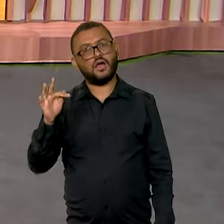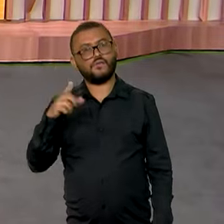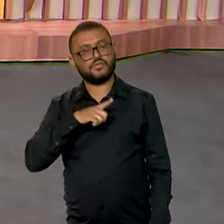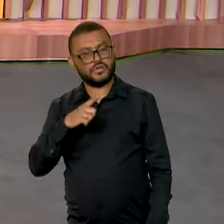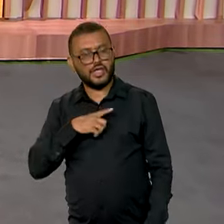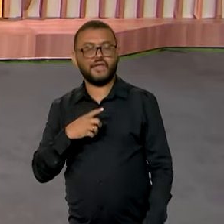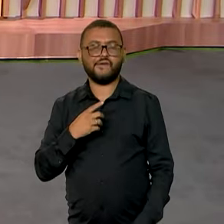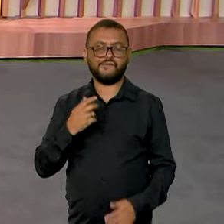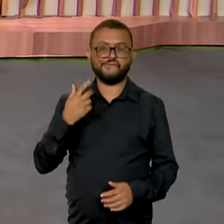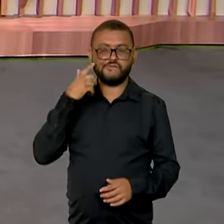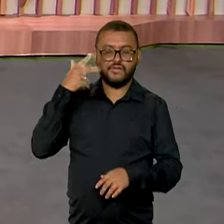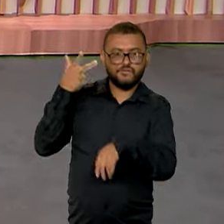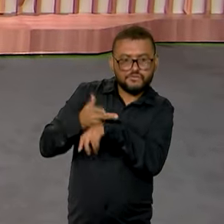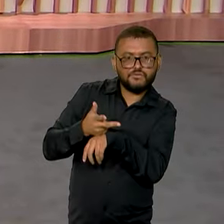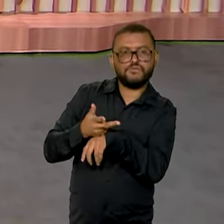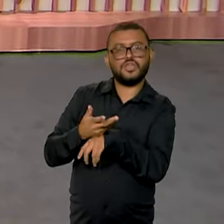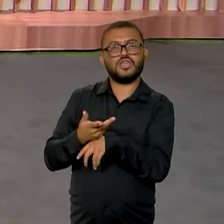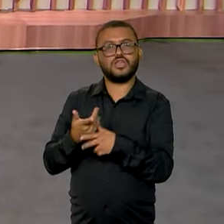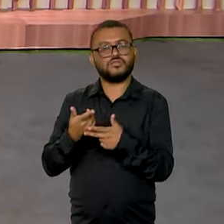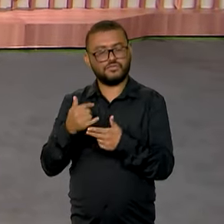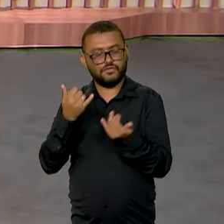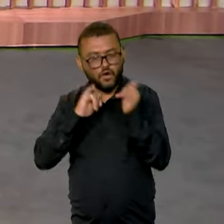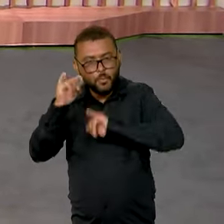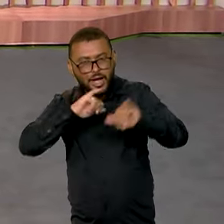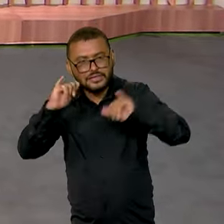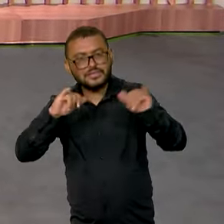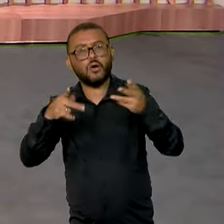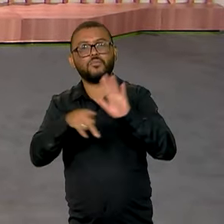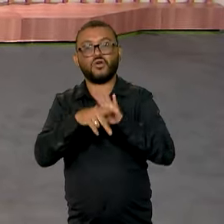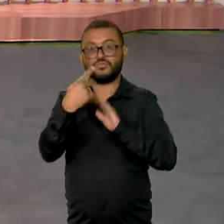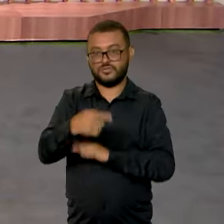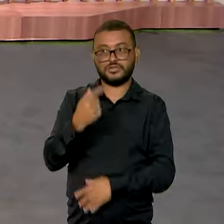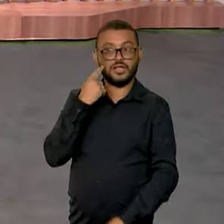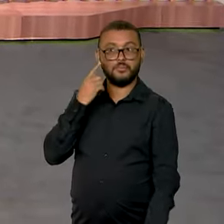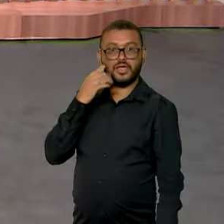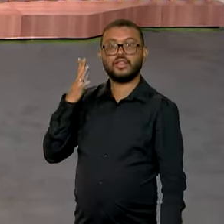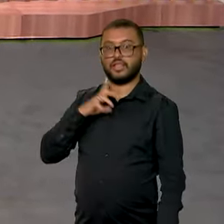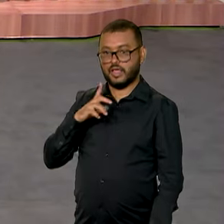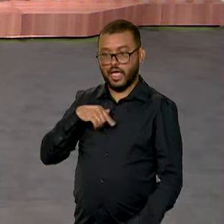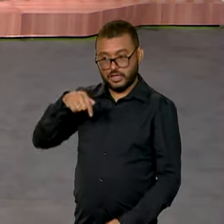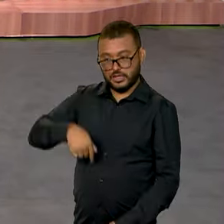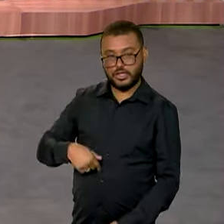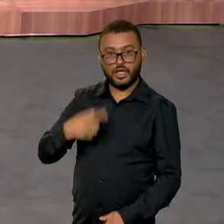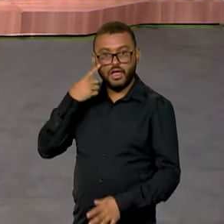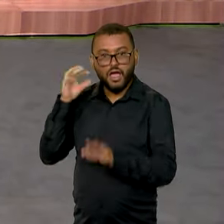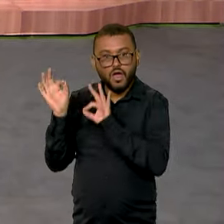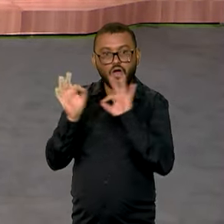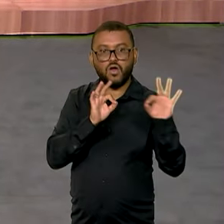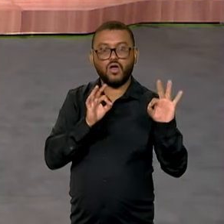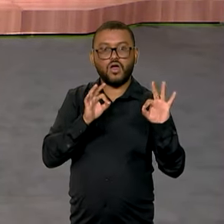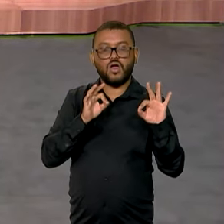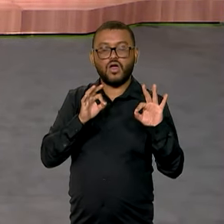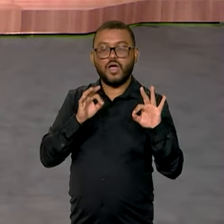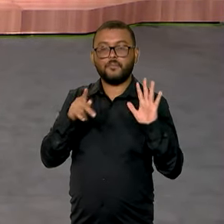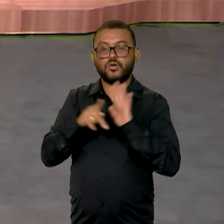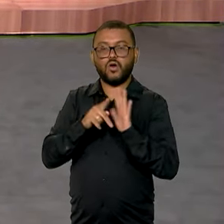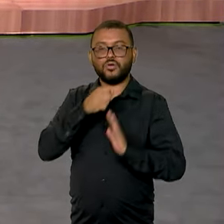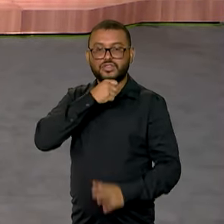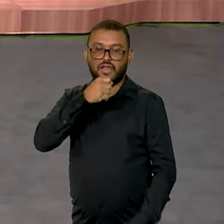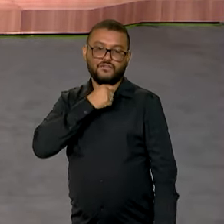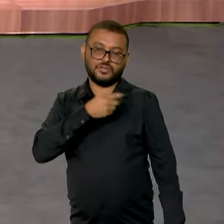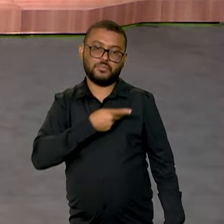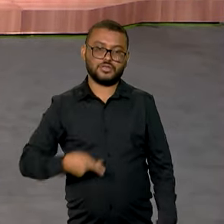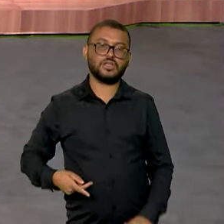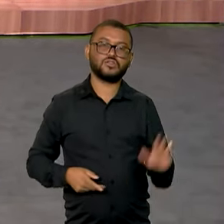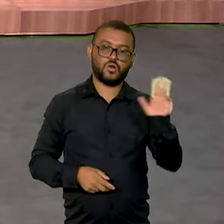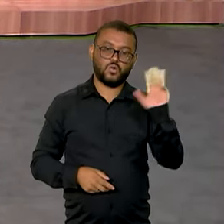ao vivo, dicas e serviços para você, cidadão. Daqui a pouco, você acompanha ao vivo aqui com a gente o café da manhã do presidente Lula